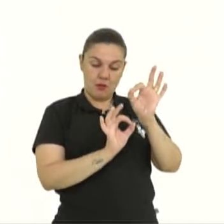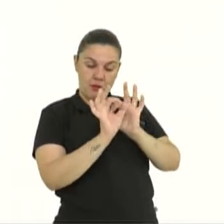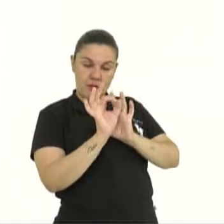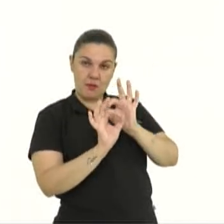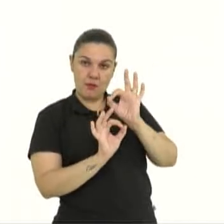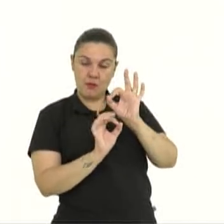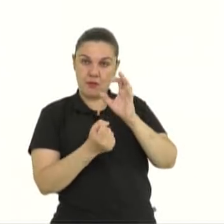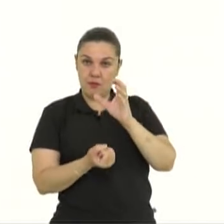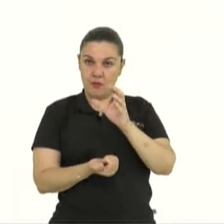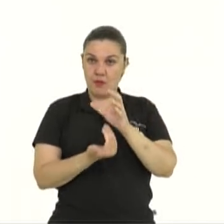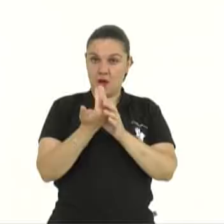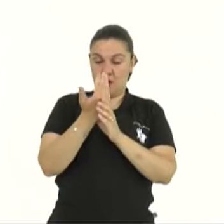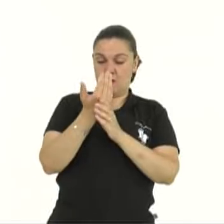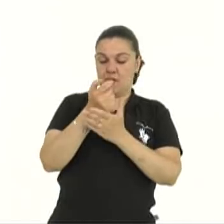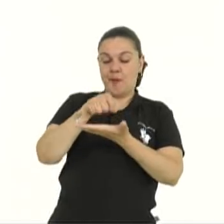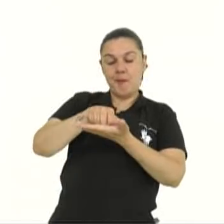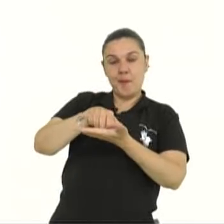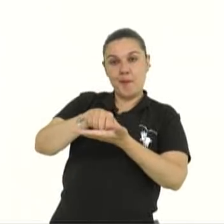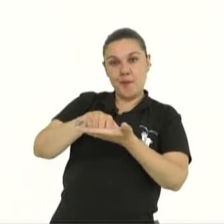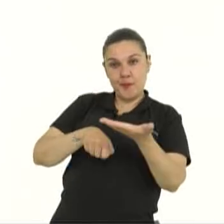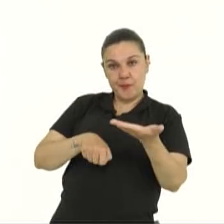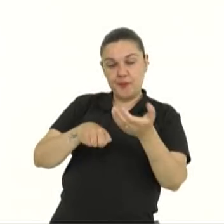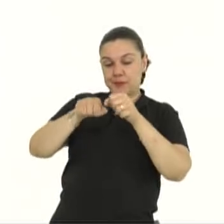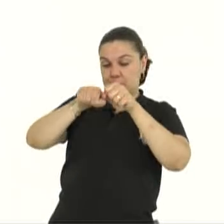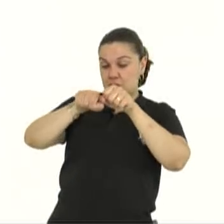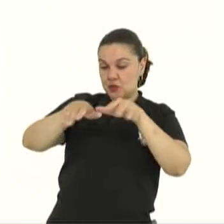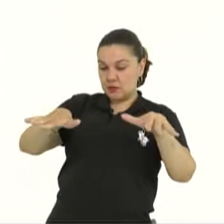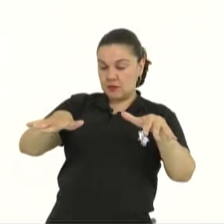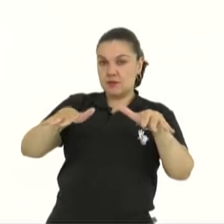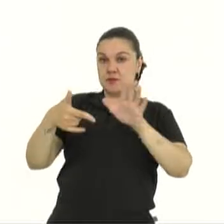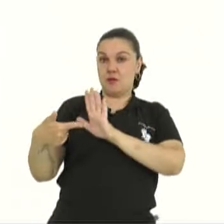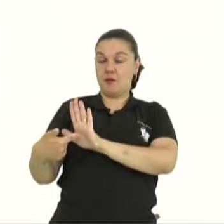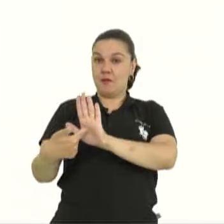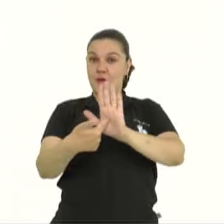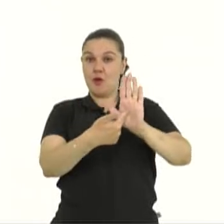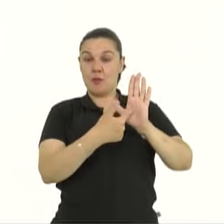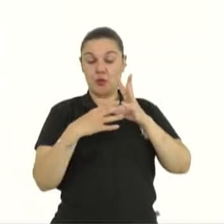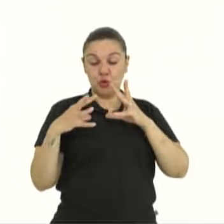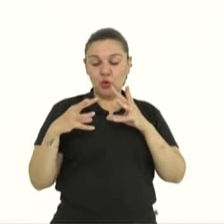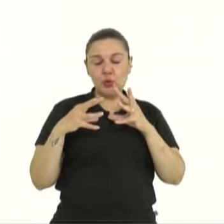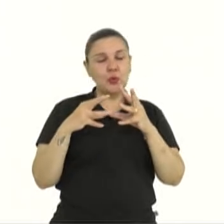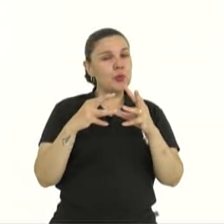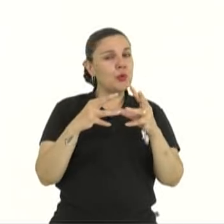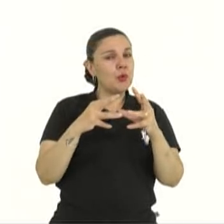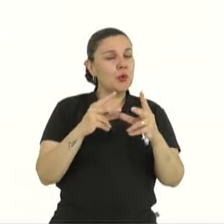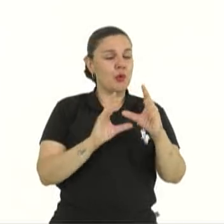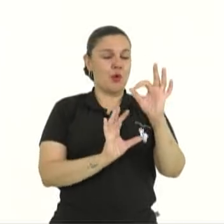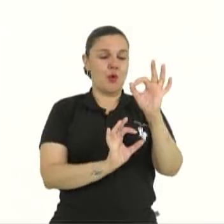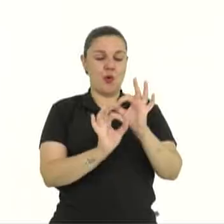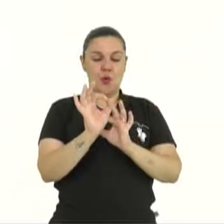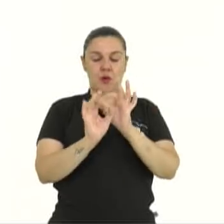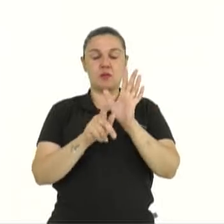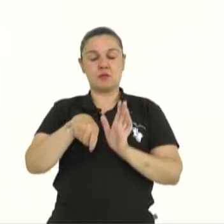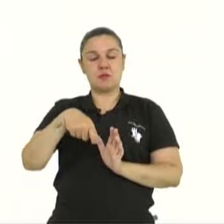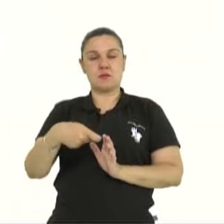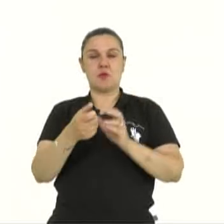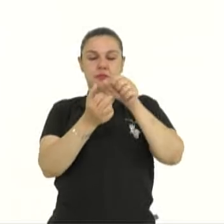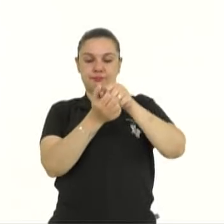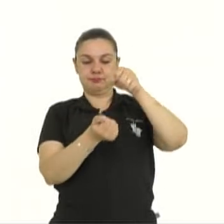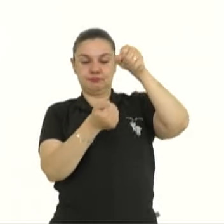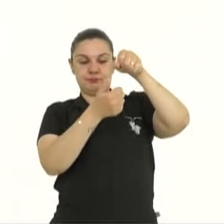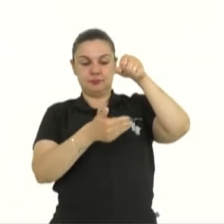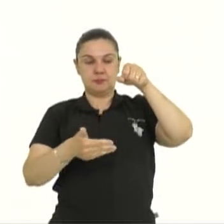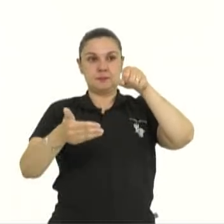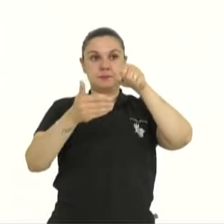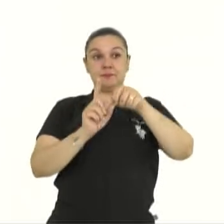concepção, a produção, divulgação, representação e todo o processo dos mapas. Essa